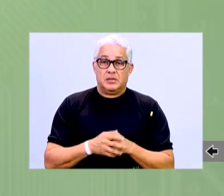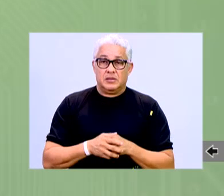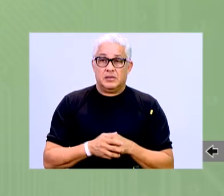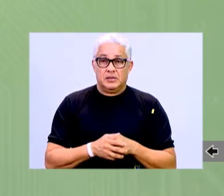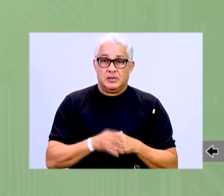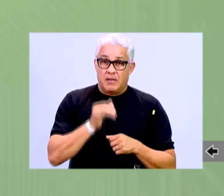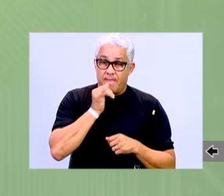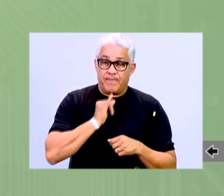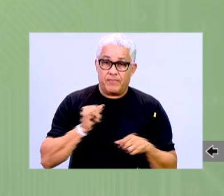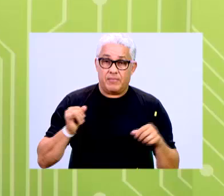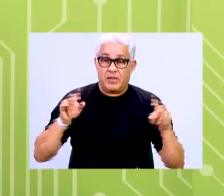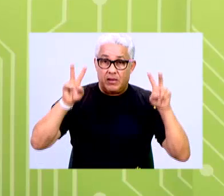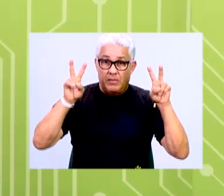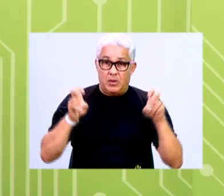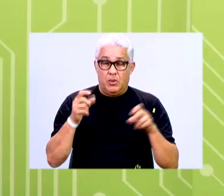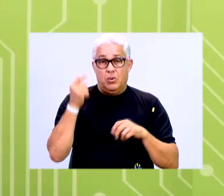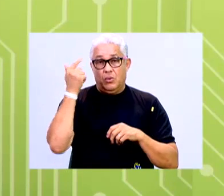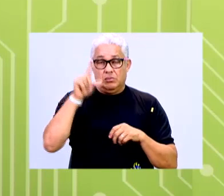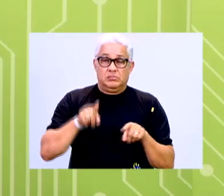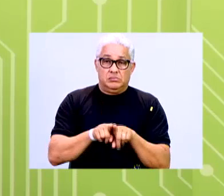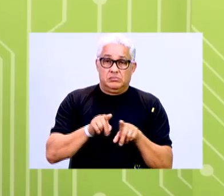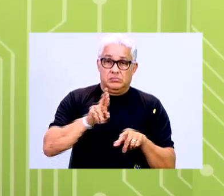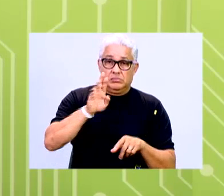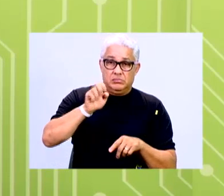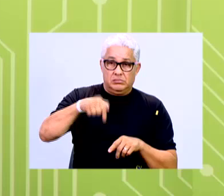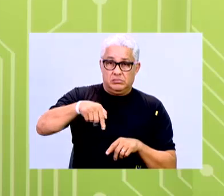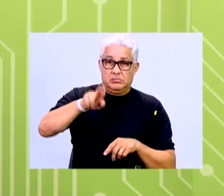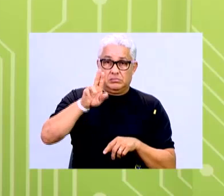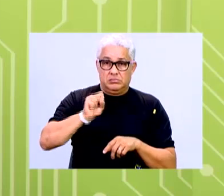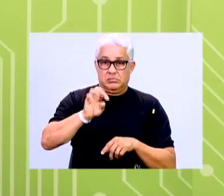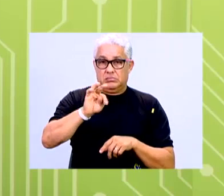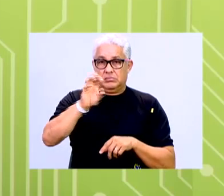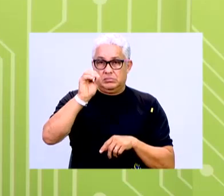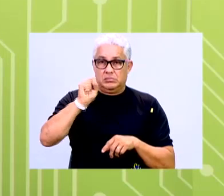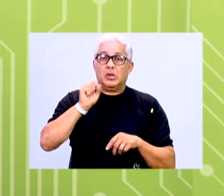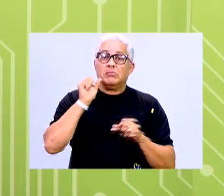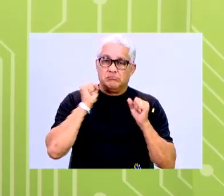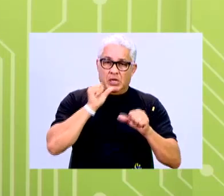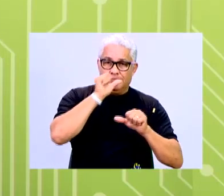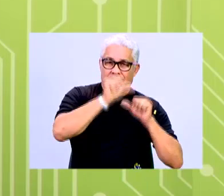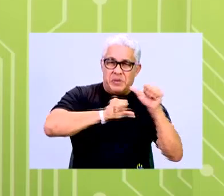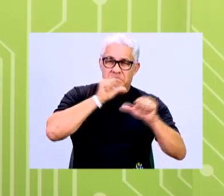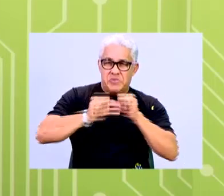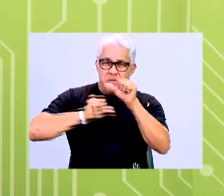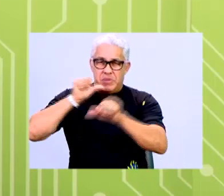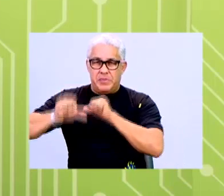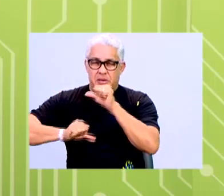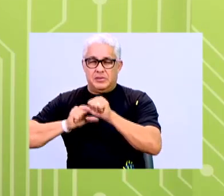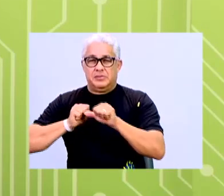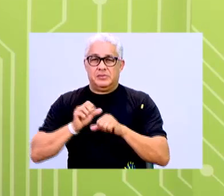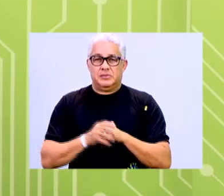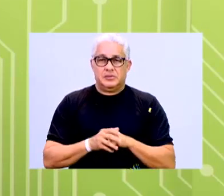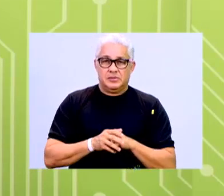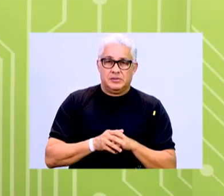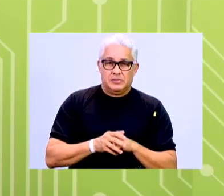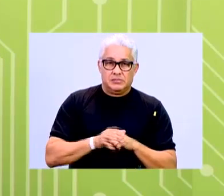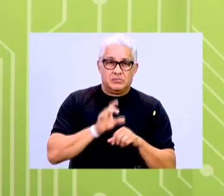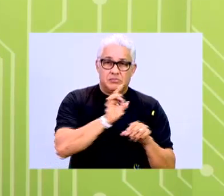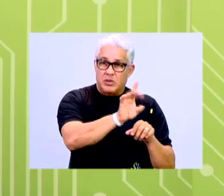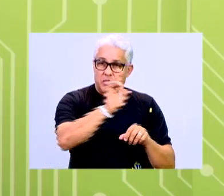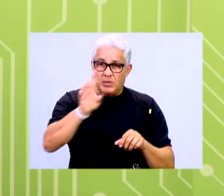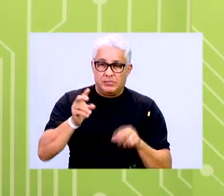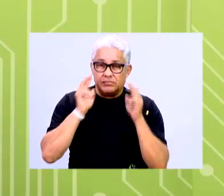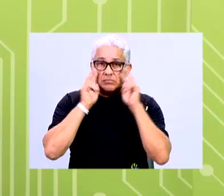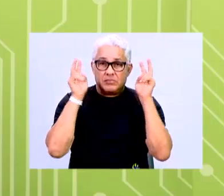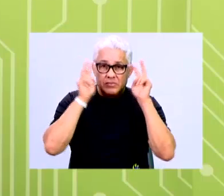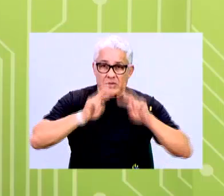uma outra questão. Os requisitos, eles podem modificar de acordo com a visão, o